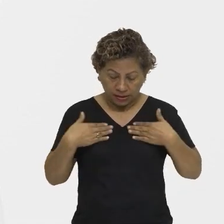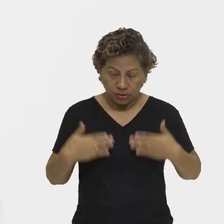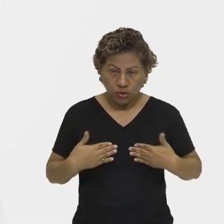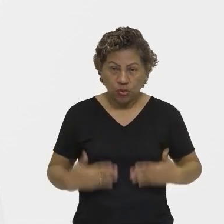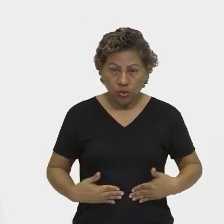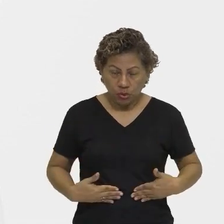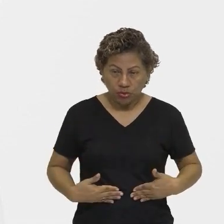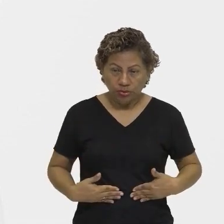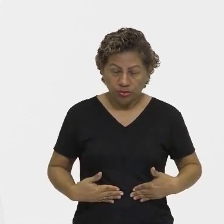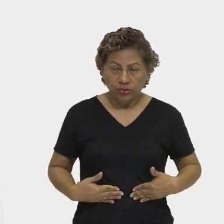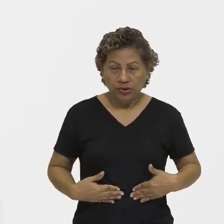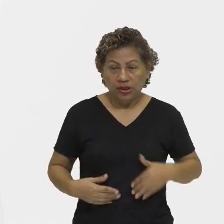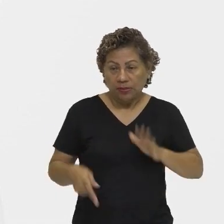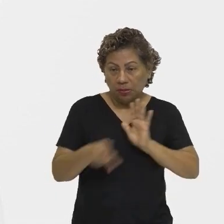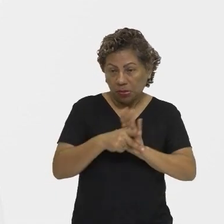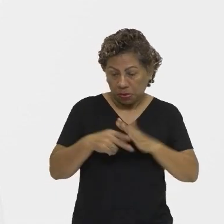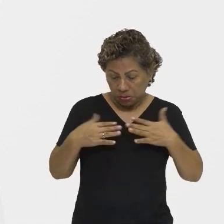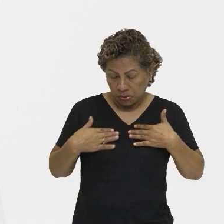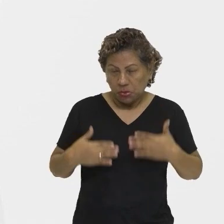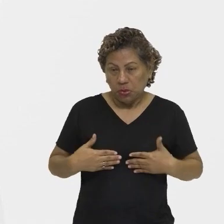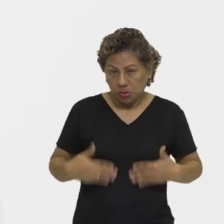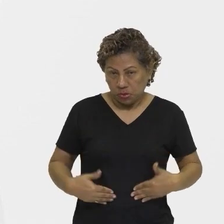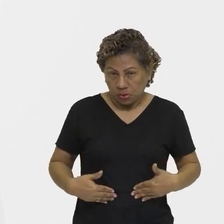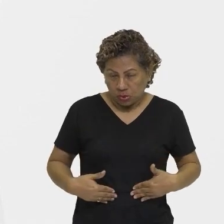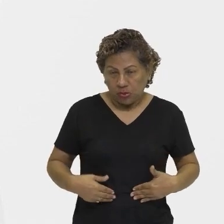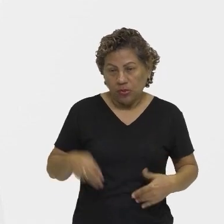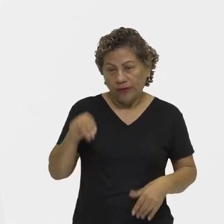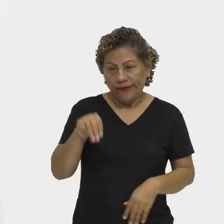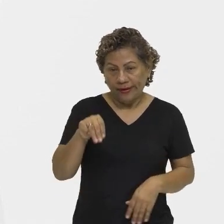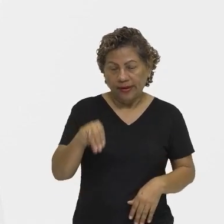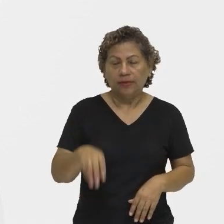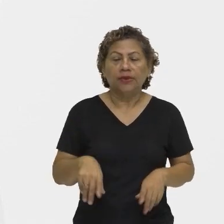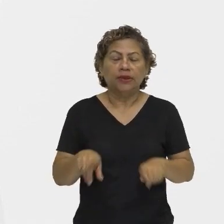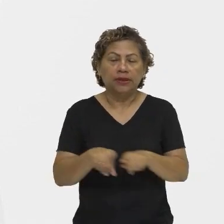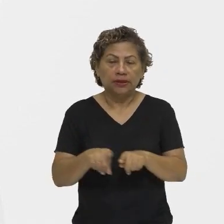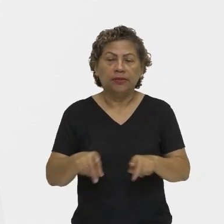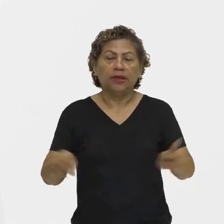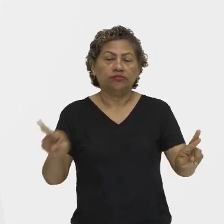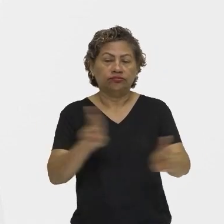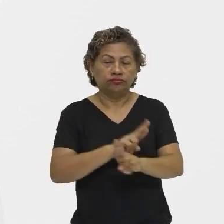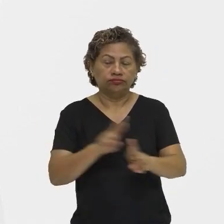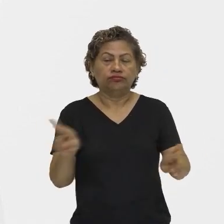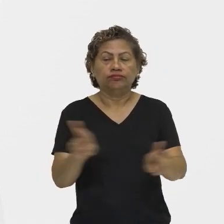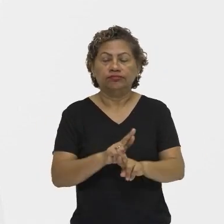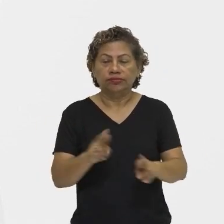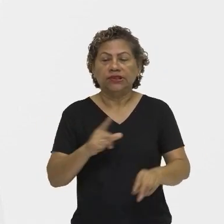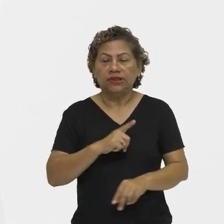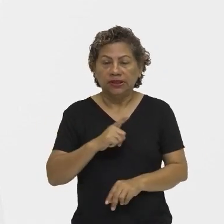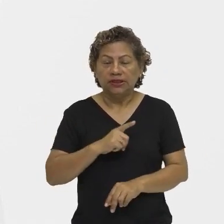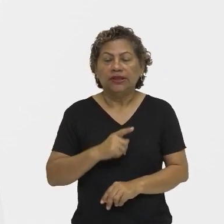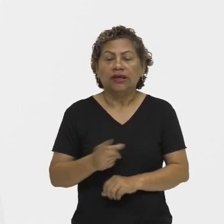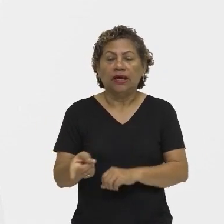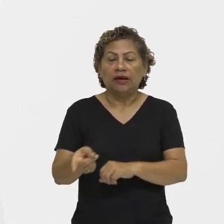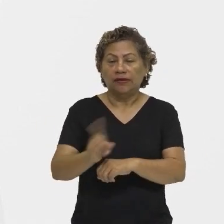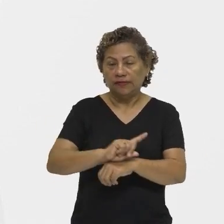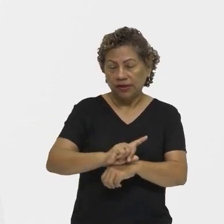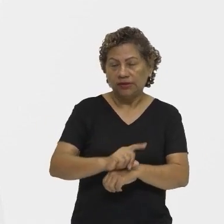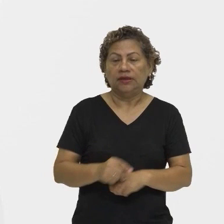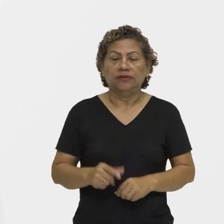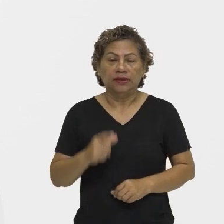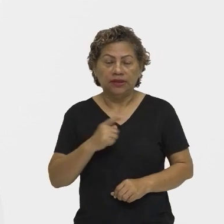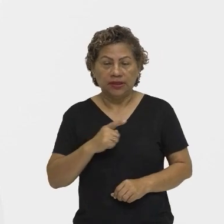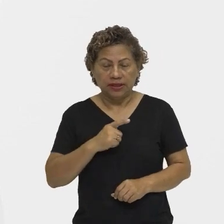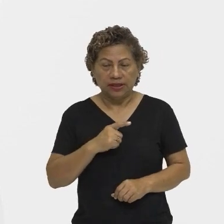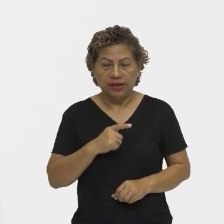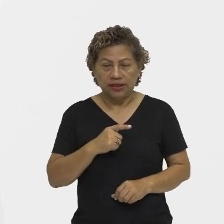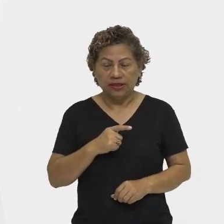uma propriedade dos corpos, tá certo? E também relaciona a velocidade elevada